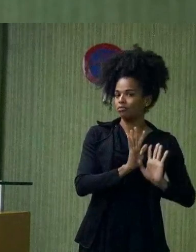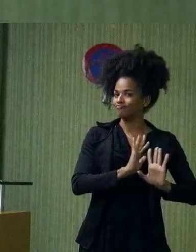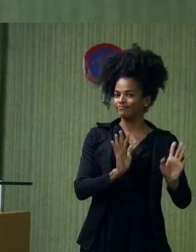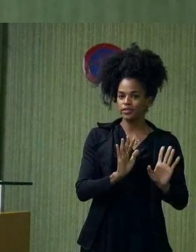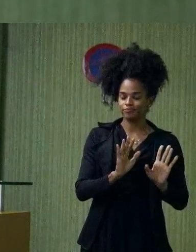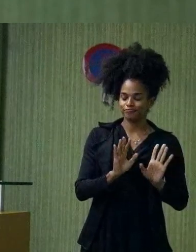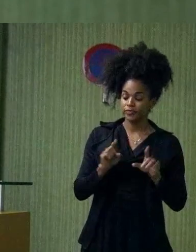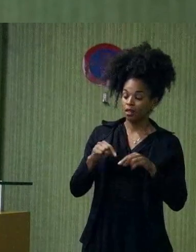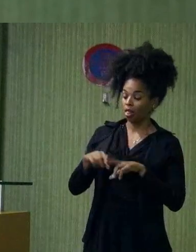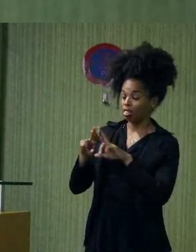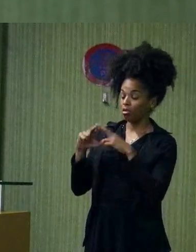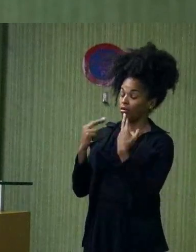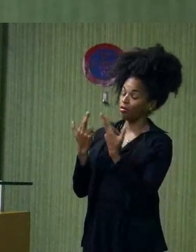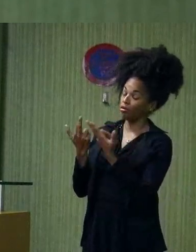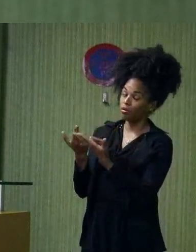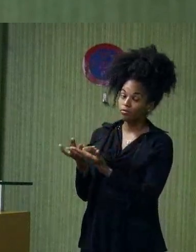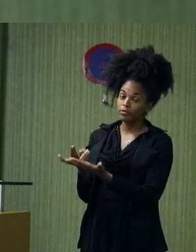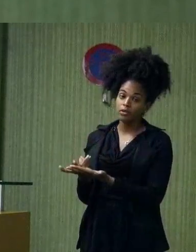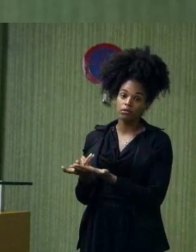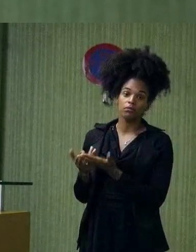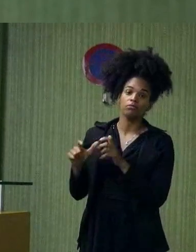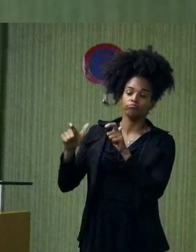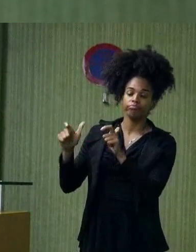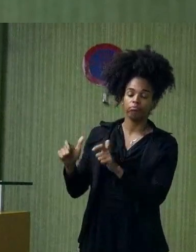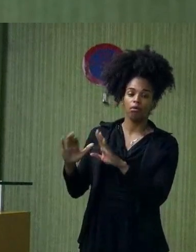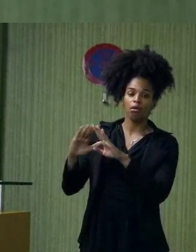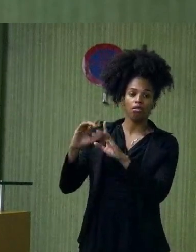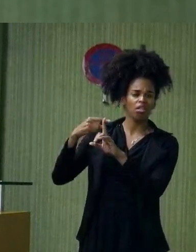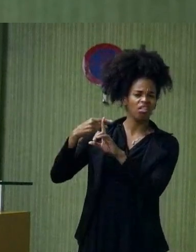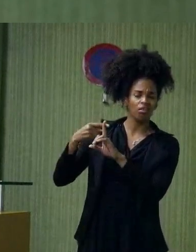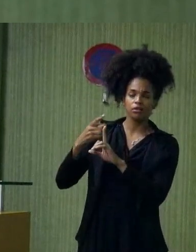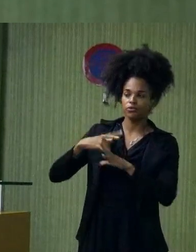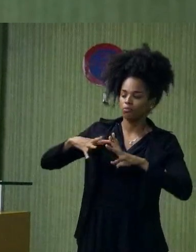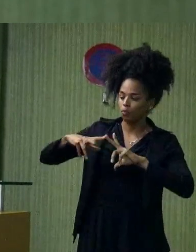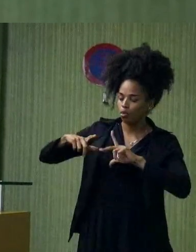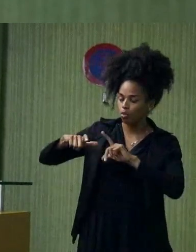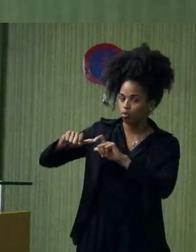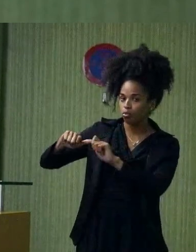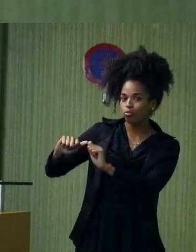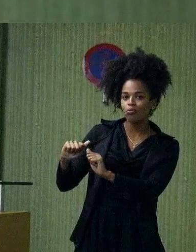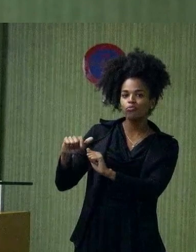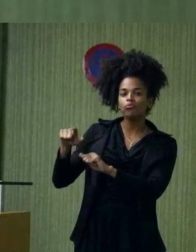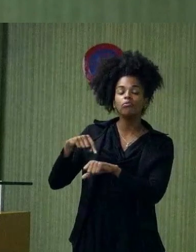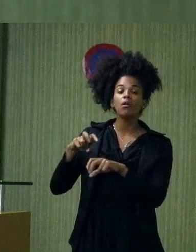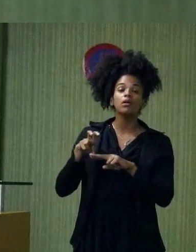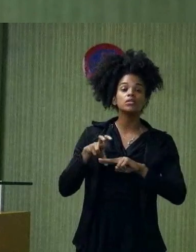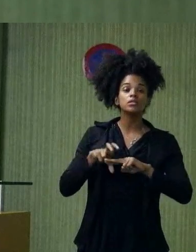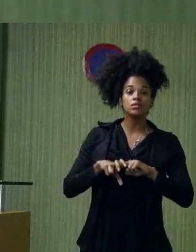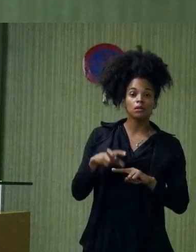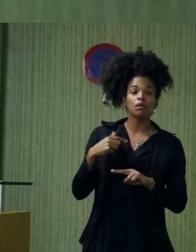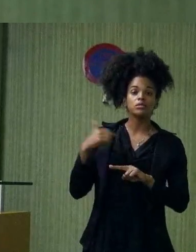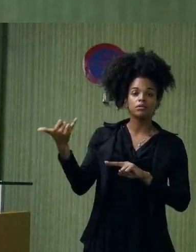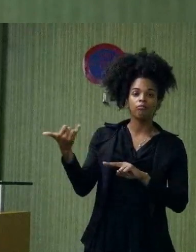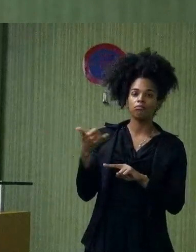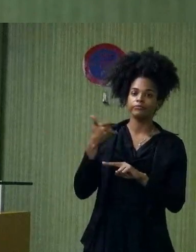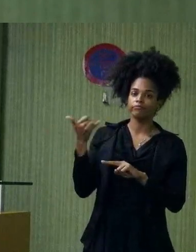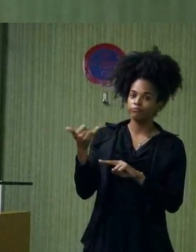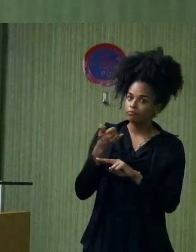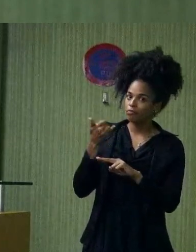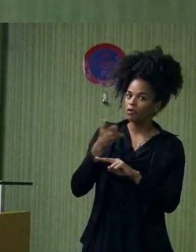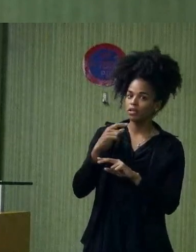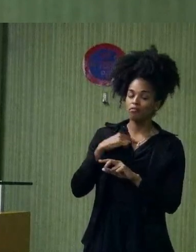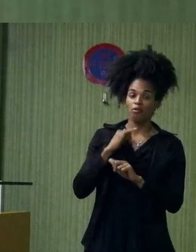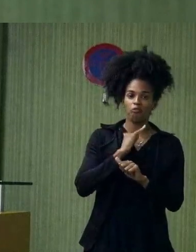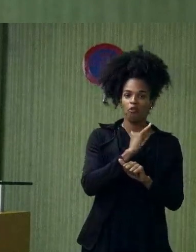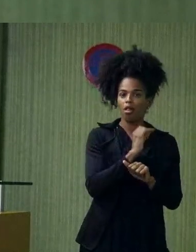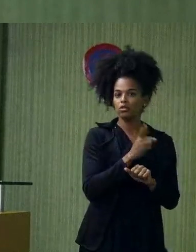às vezes dentro da igreja e vem todo mundo falar com você todo mundo quer saber sobre tudo então você não você não vai falar só